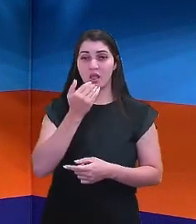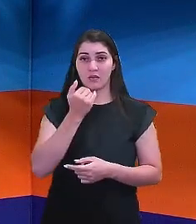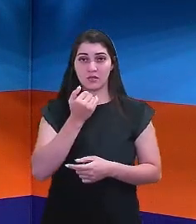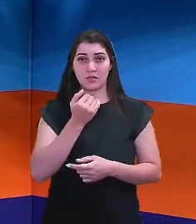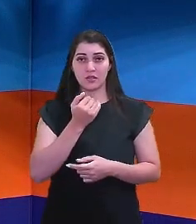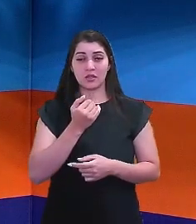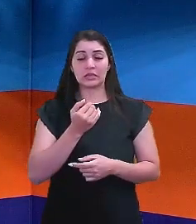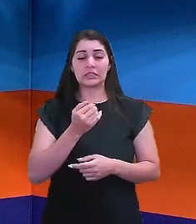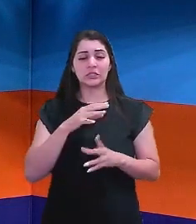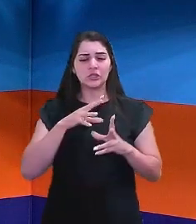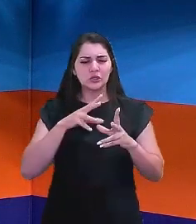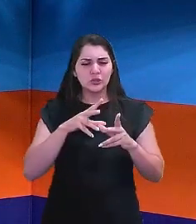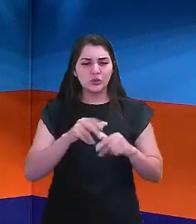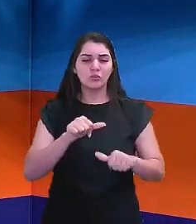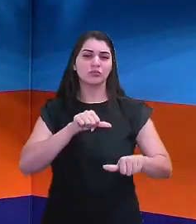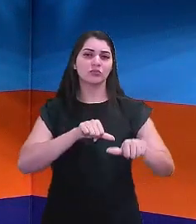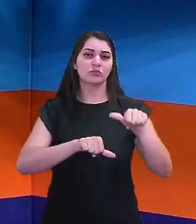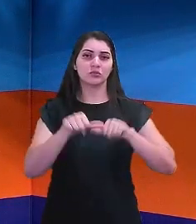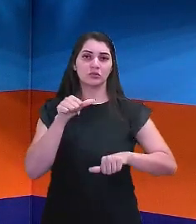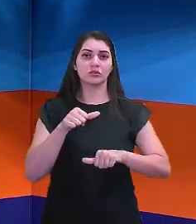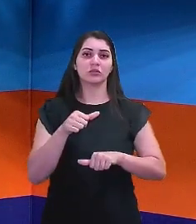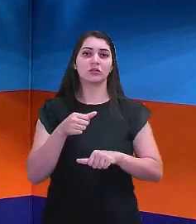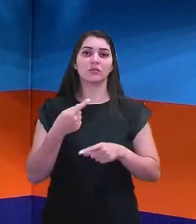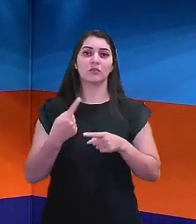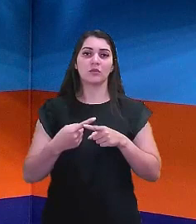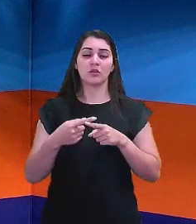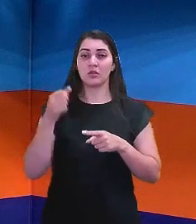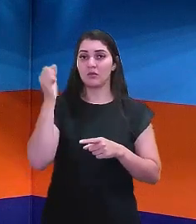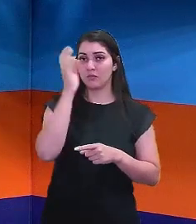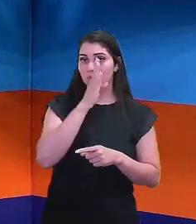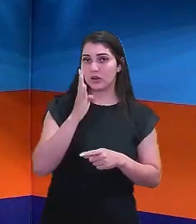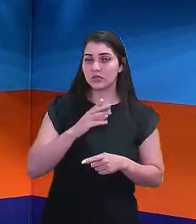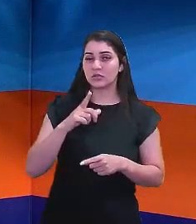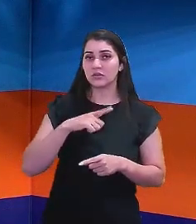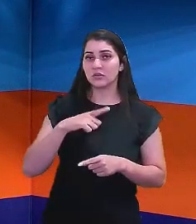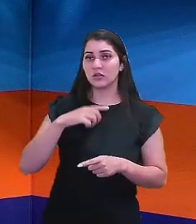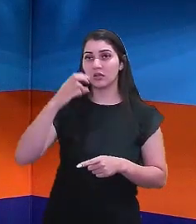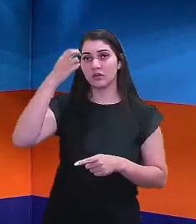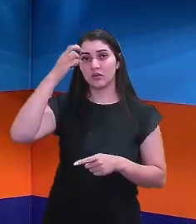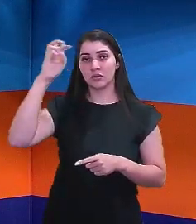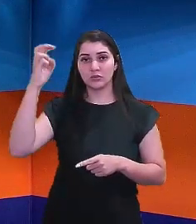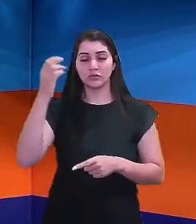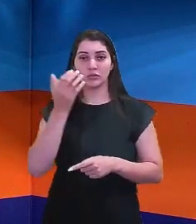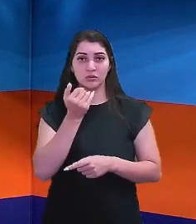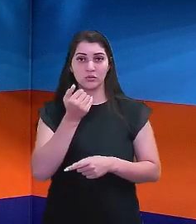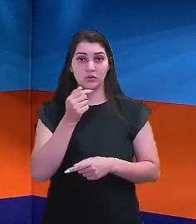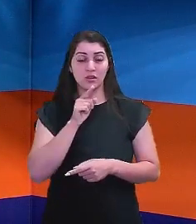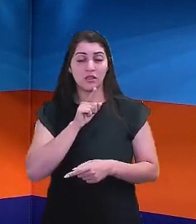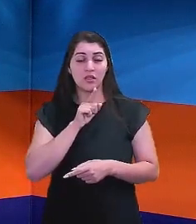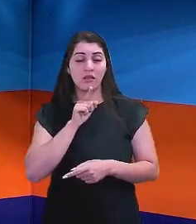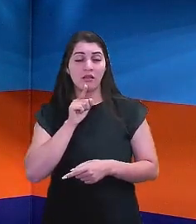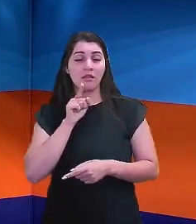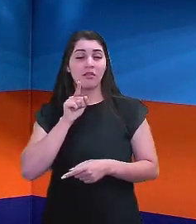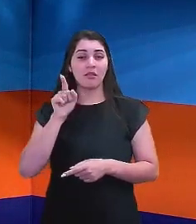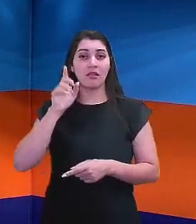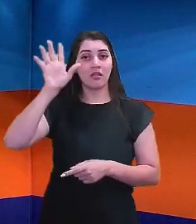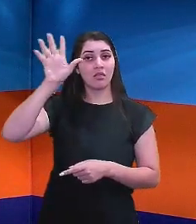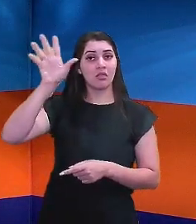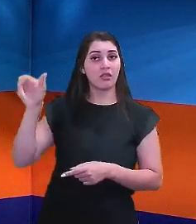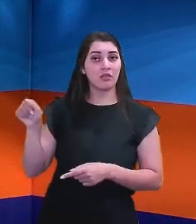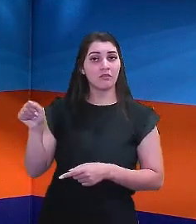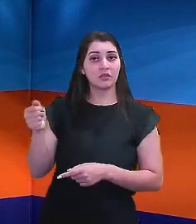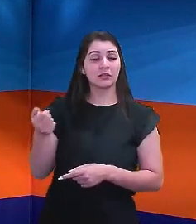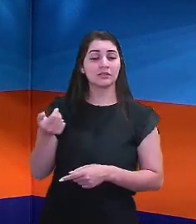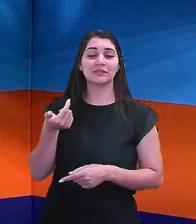totalmente modificada. Porque no Brasil tem uma cultura, a gente tem uma certa cultura de alimento, e lá não tinha. Eles tinham que viver